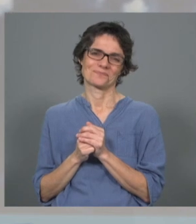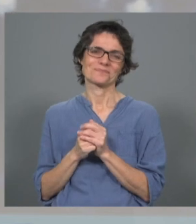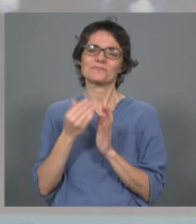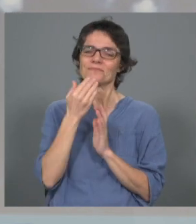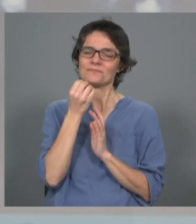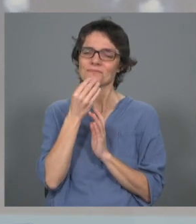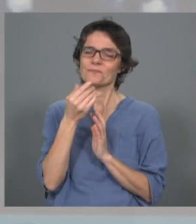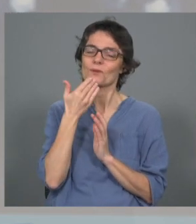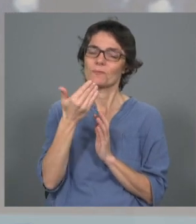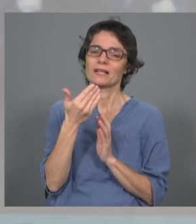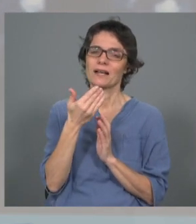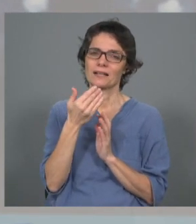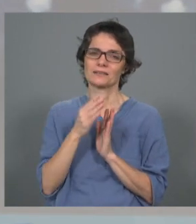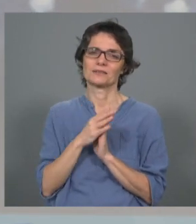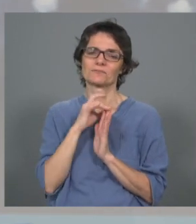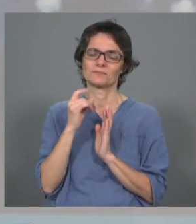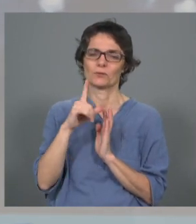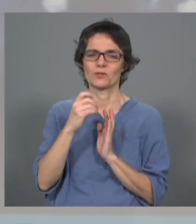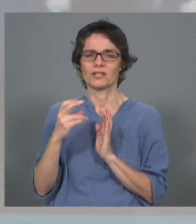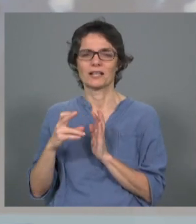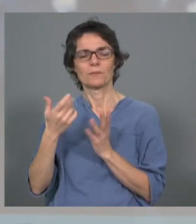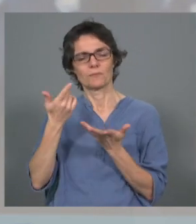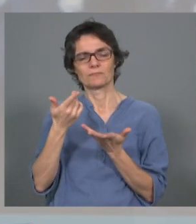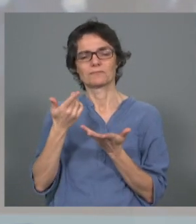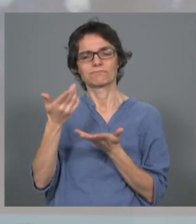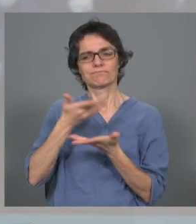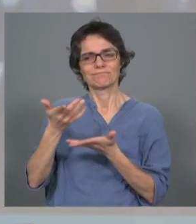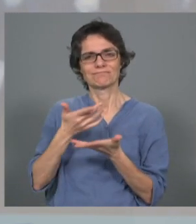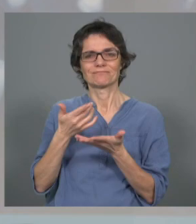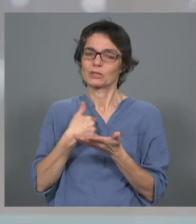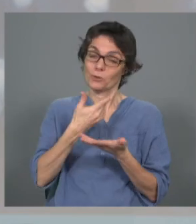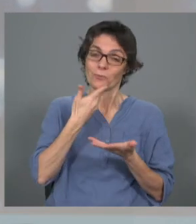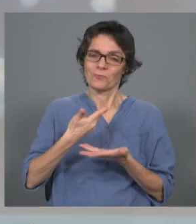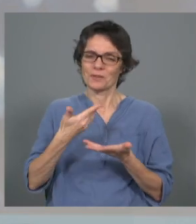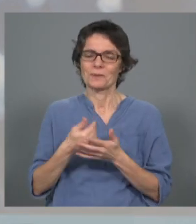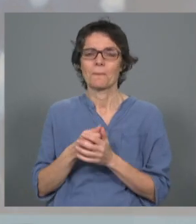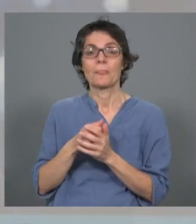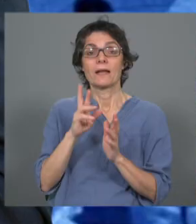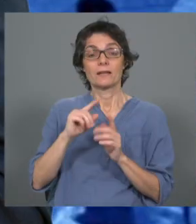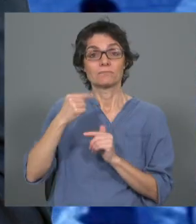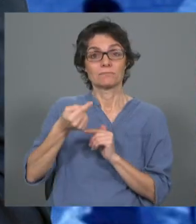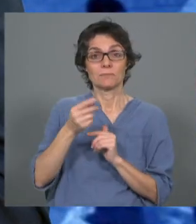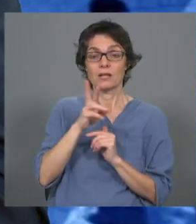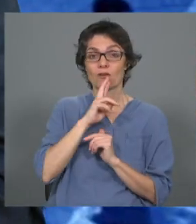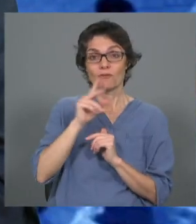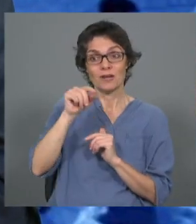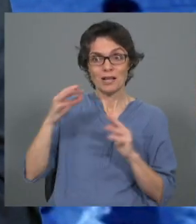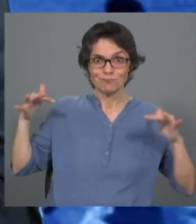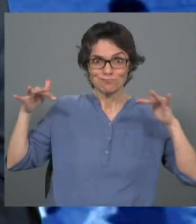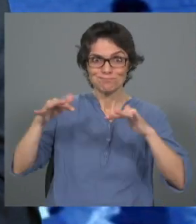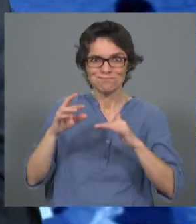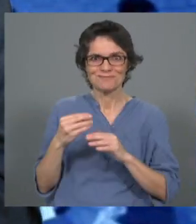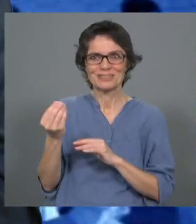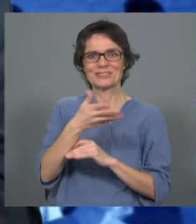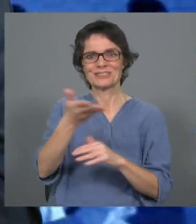por esta partilha da liturgia do quinto domingo da Páscoa, mas também daquilo que irá acontecer em Fátima amanhã com os acólitos de todo o país. Muito